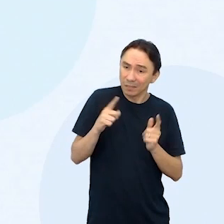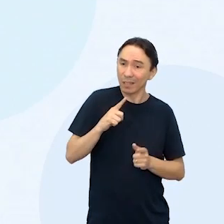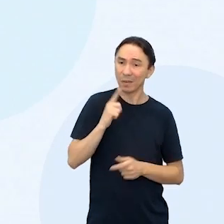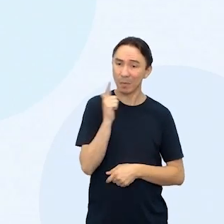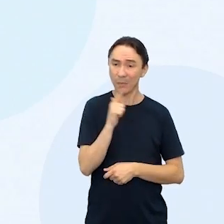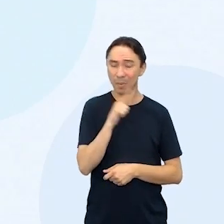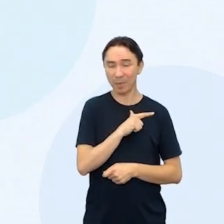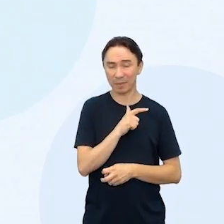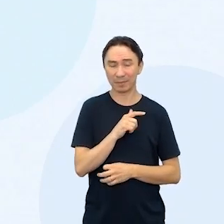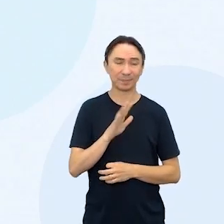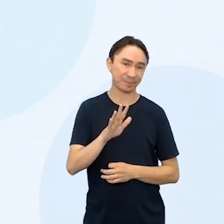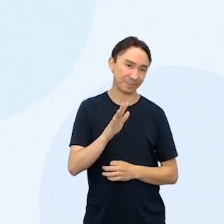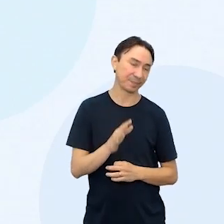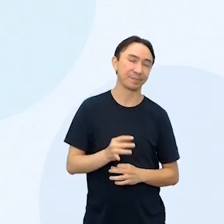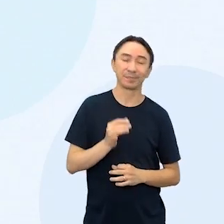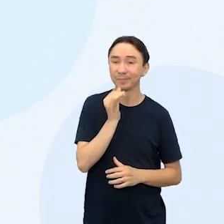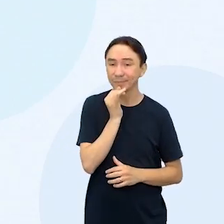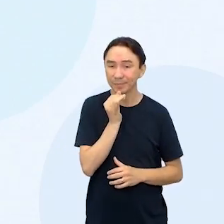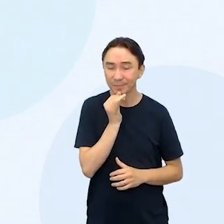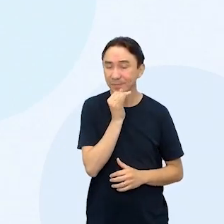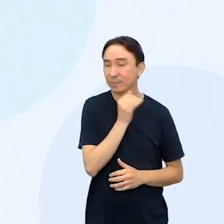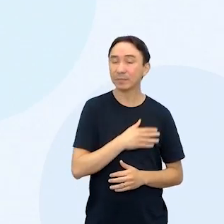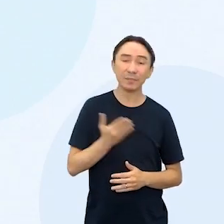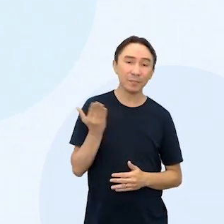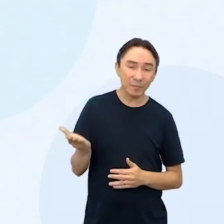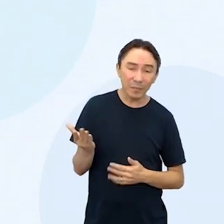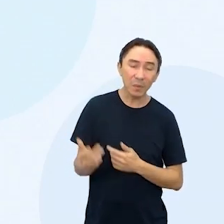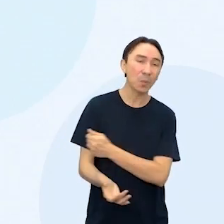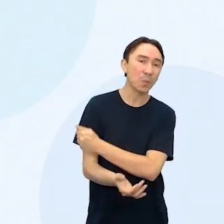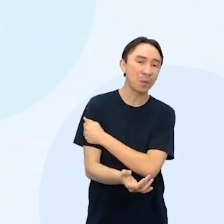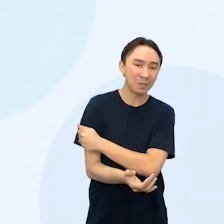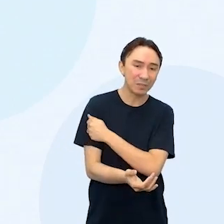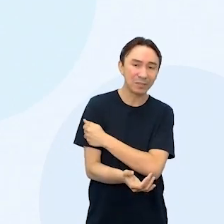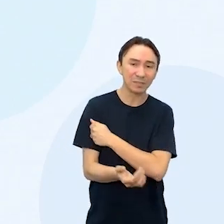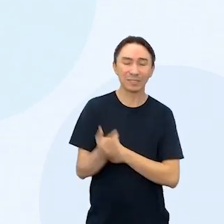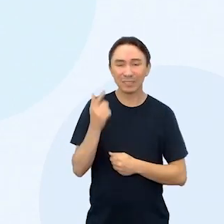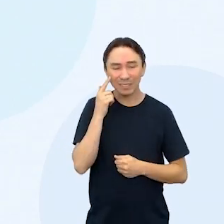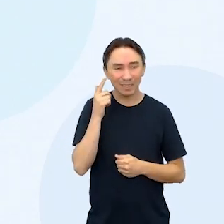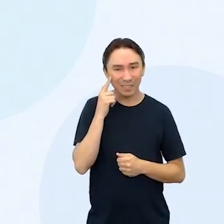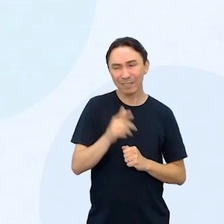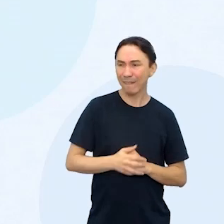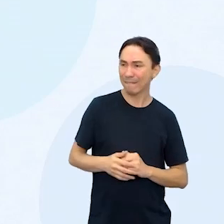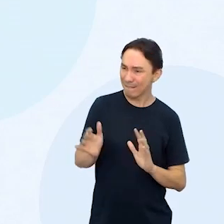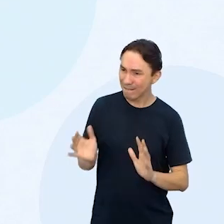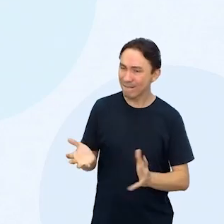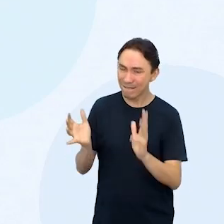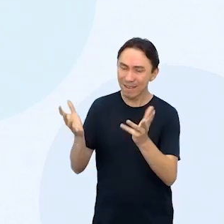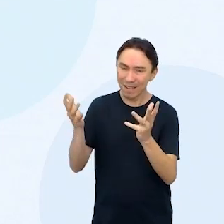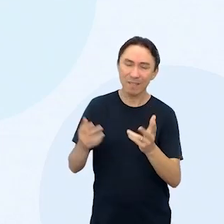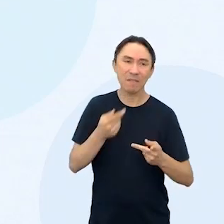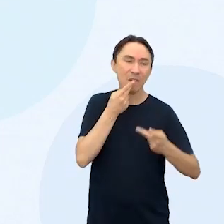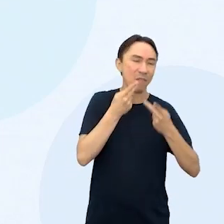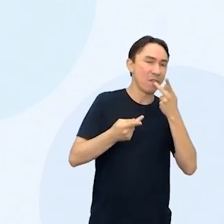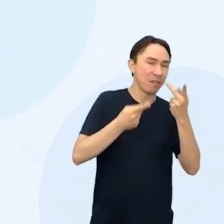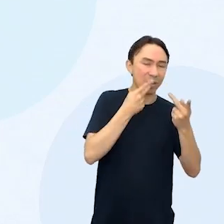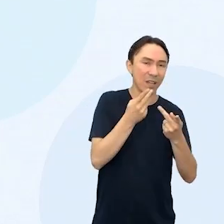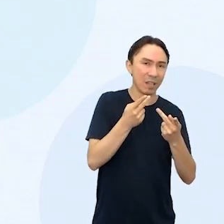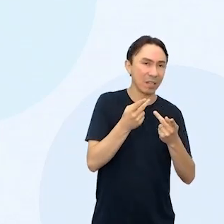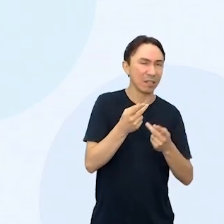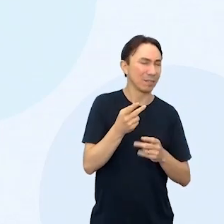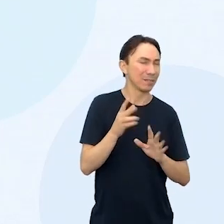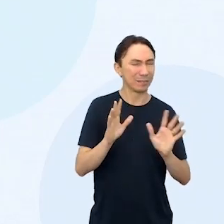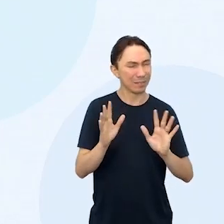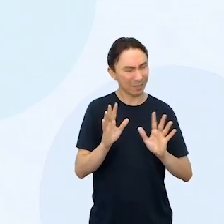que ela faz com que os estudantes não sejam estimulados a falar. Isso é um mito, tá? É importante que vocês